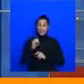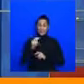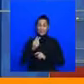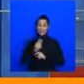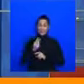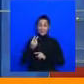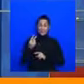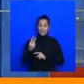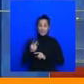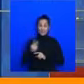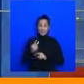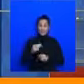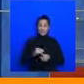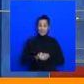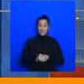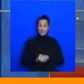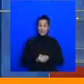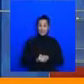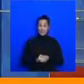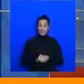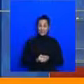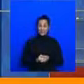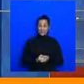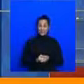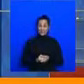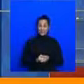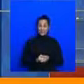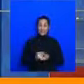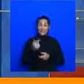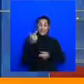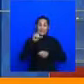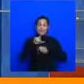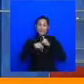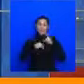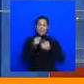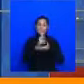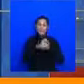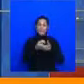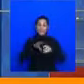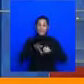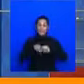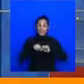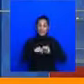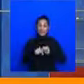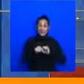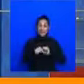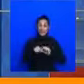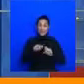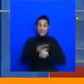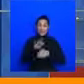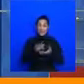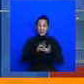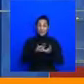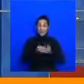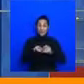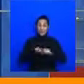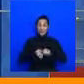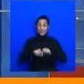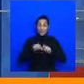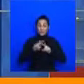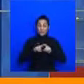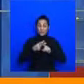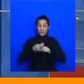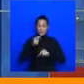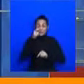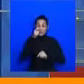22, amarela 22. Depois do sorteio da Quina, do sorteio do Super 7, do sorteio da Dupla Sena,